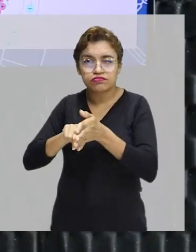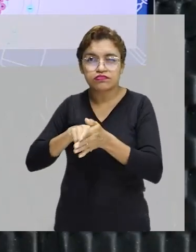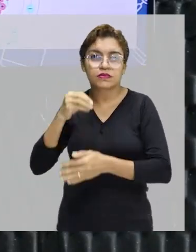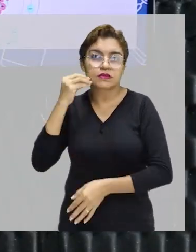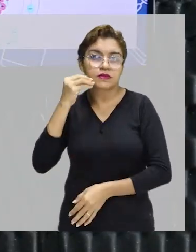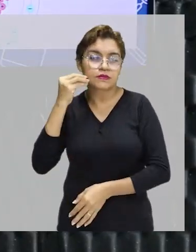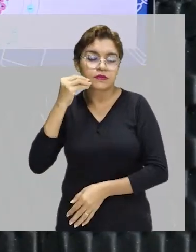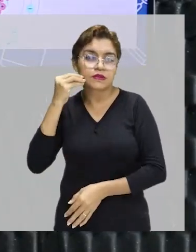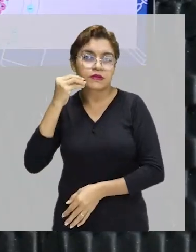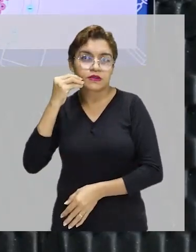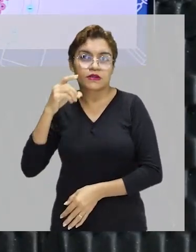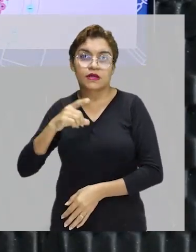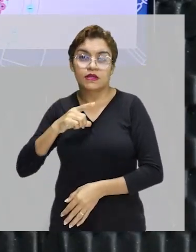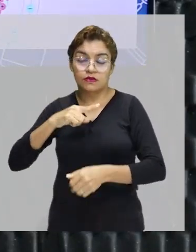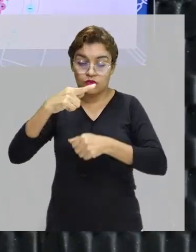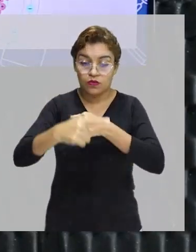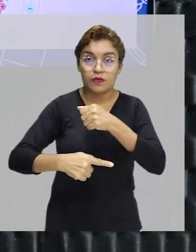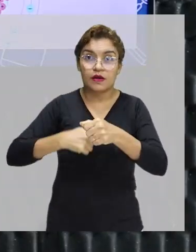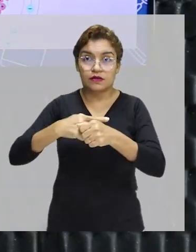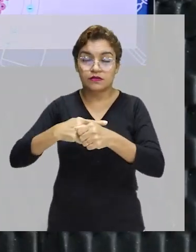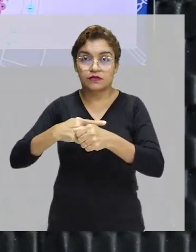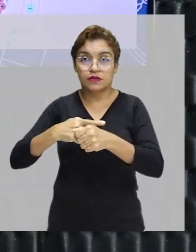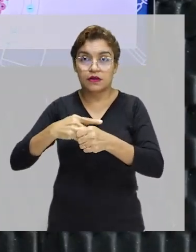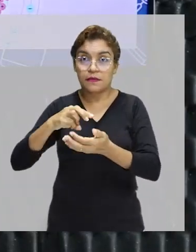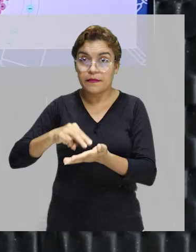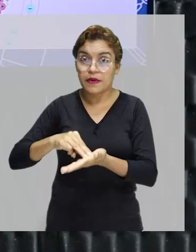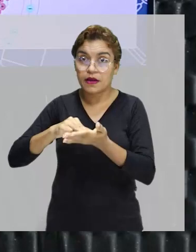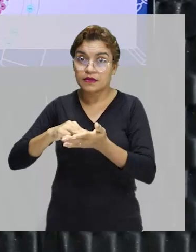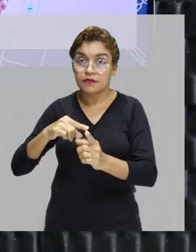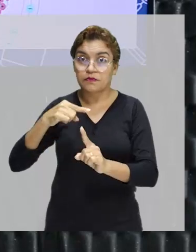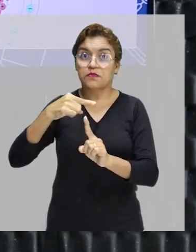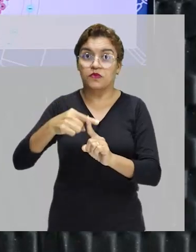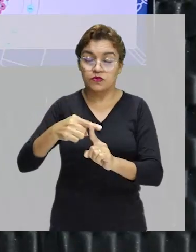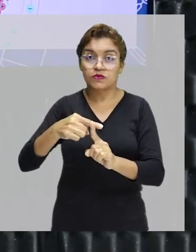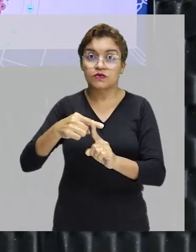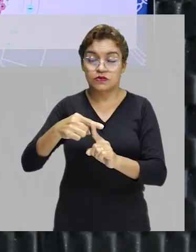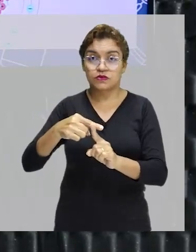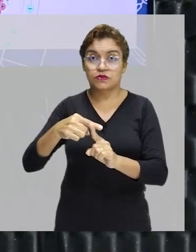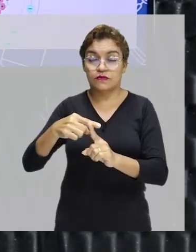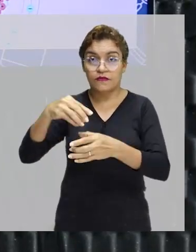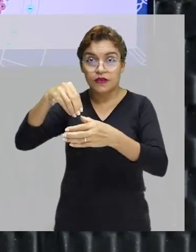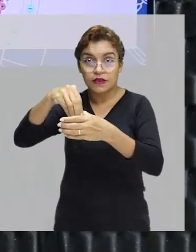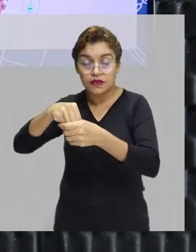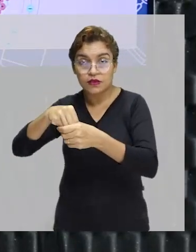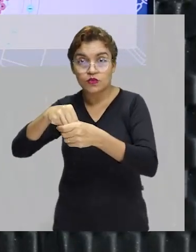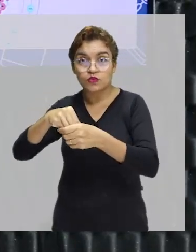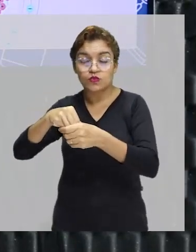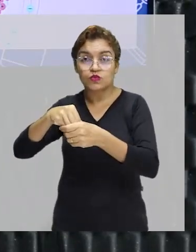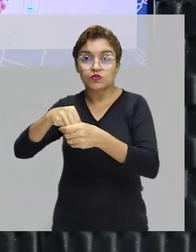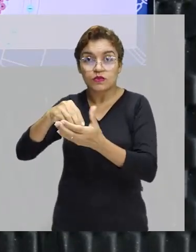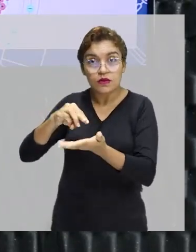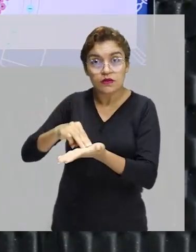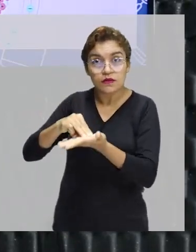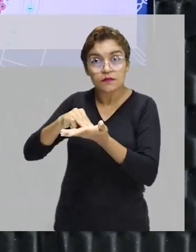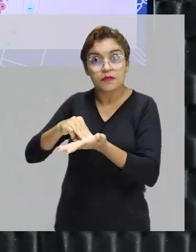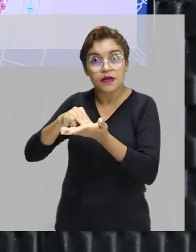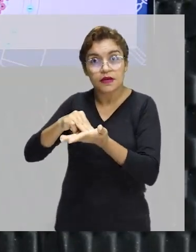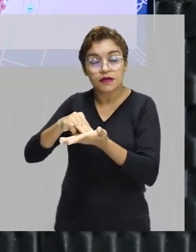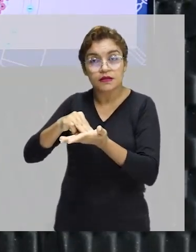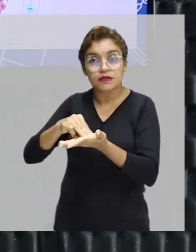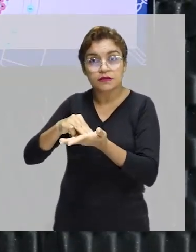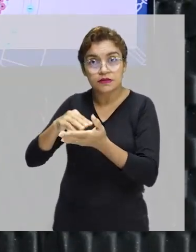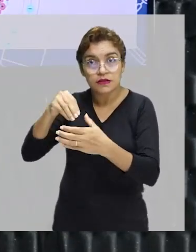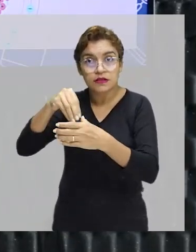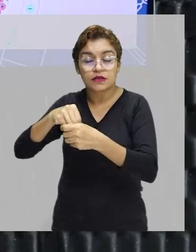apresentaria uma massa positiva, certo? E dentro dessa massa, encaixado